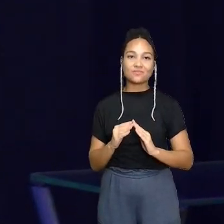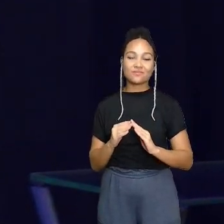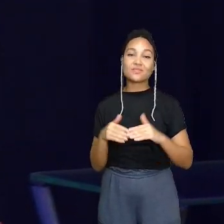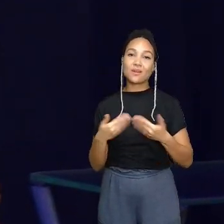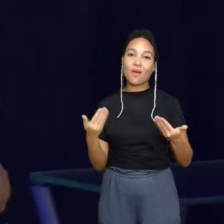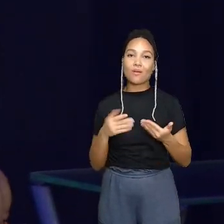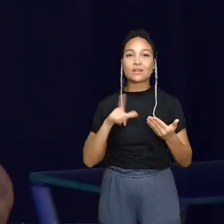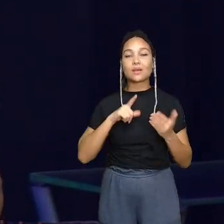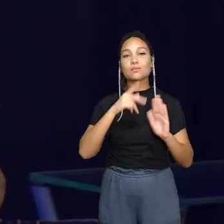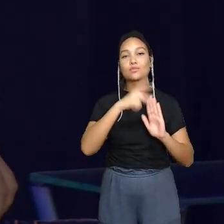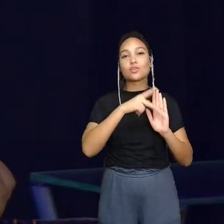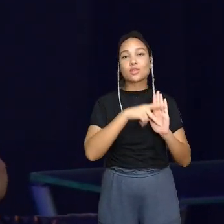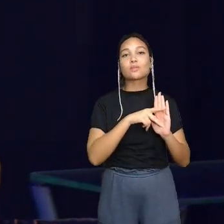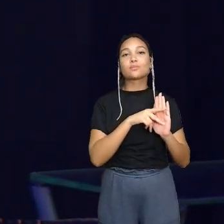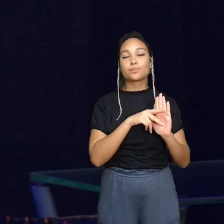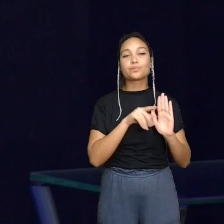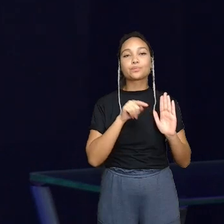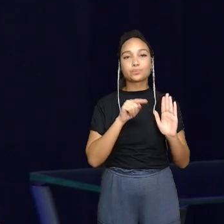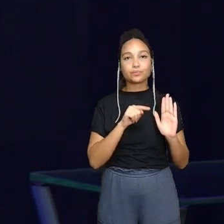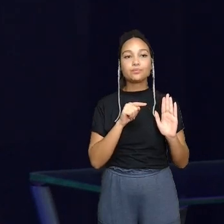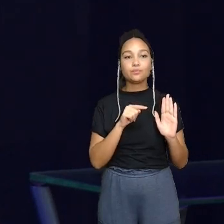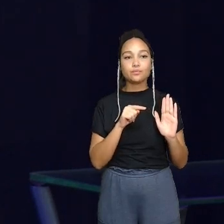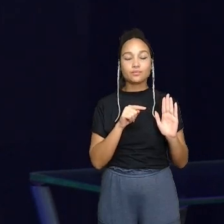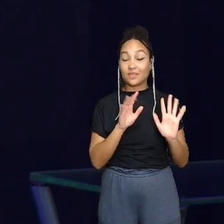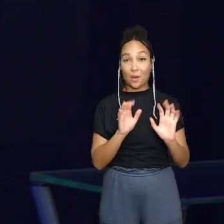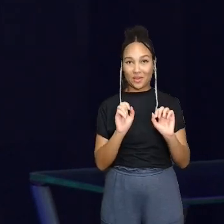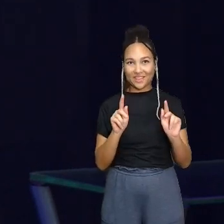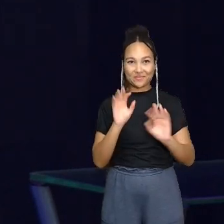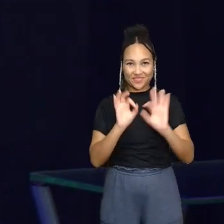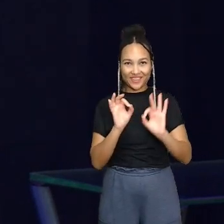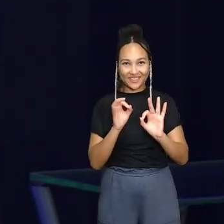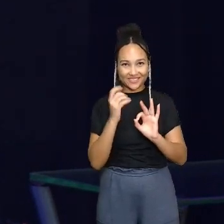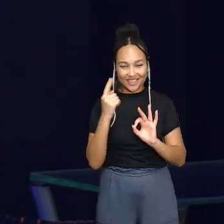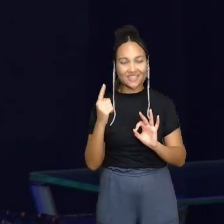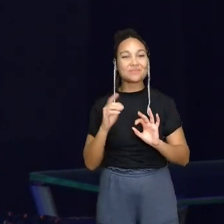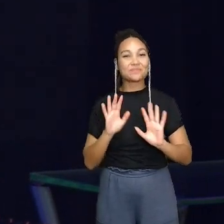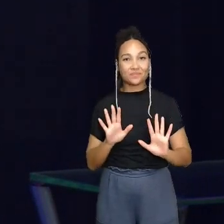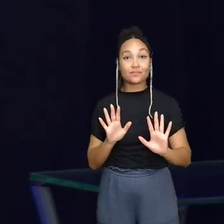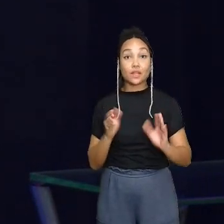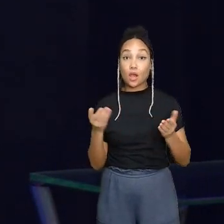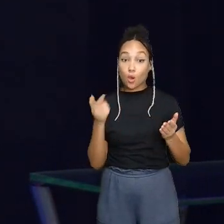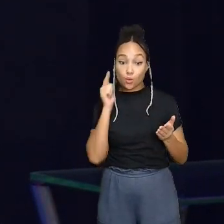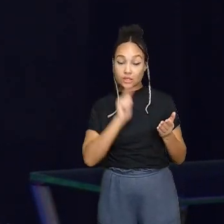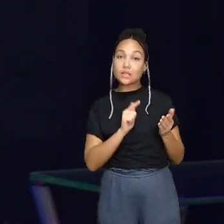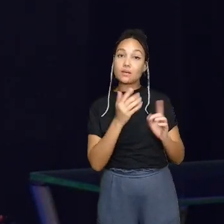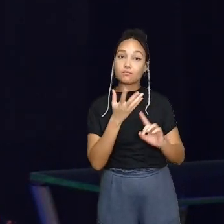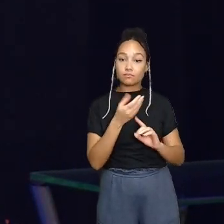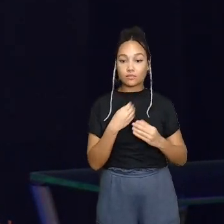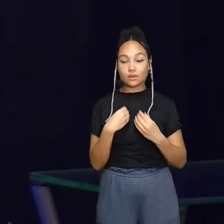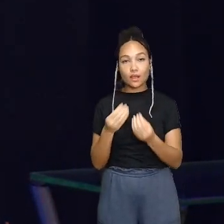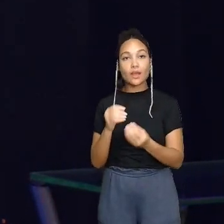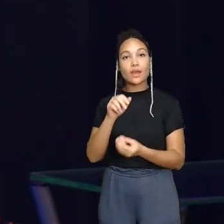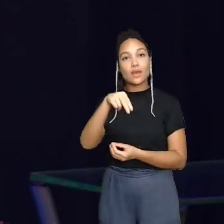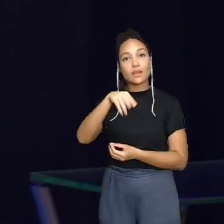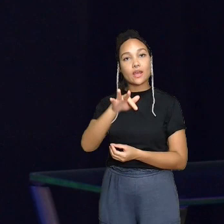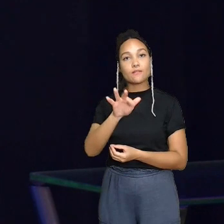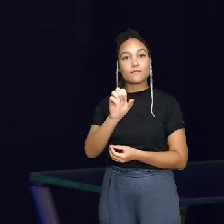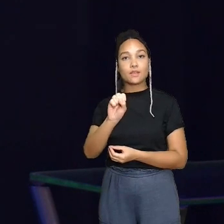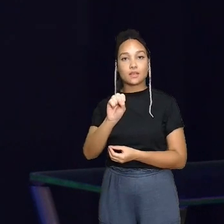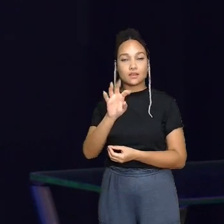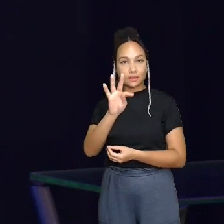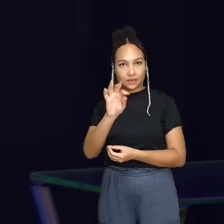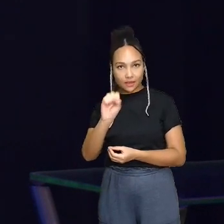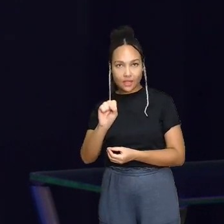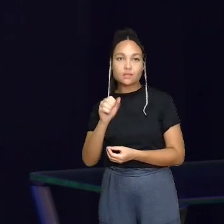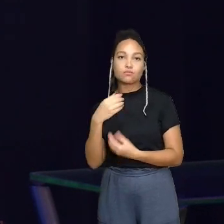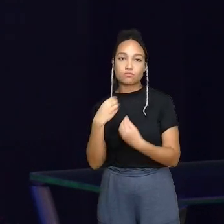projeto. Vamos lá. Aí eu consegui disponibilizar esse NFT na internet, e aí através das